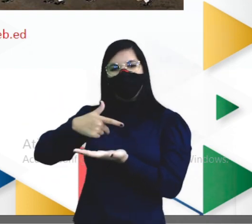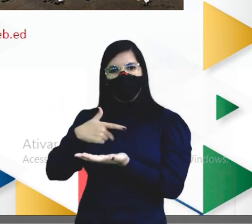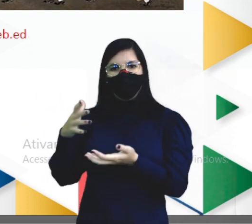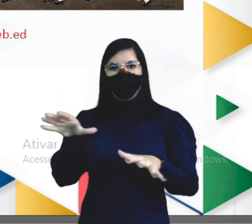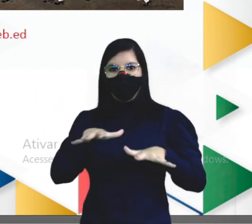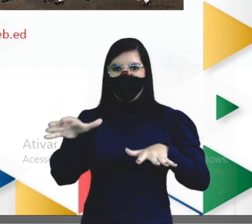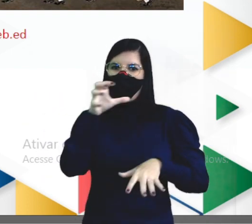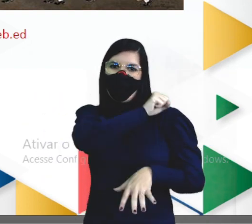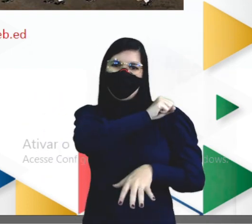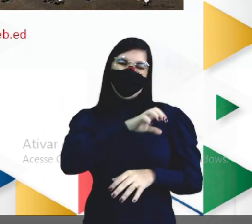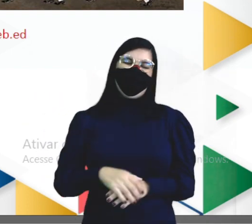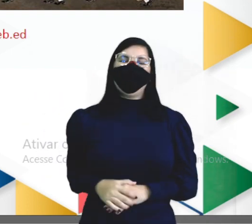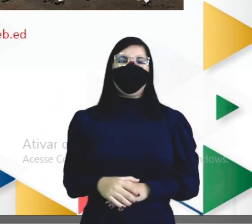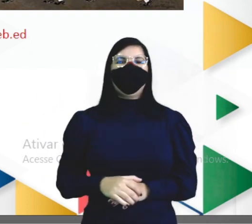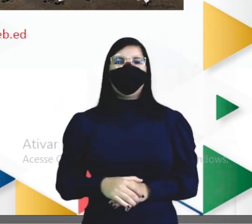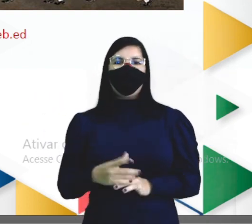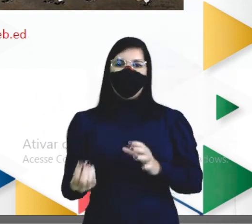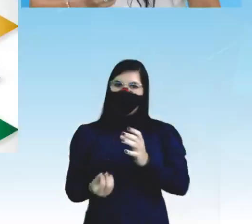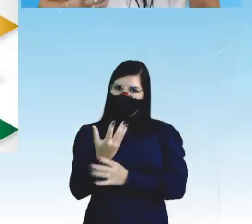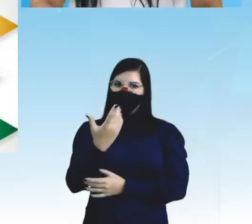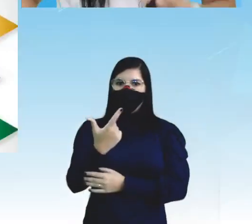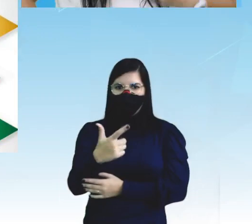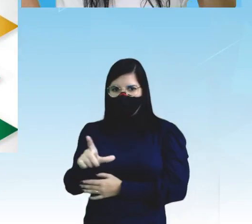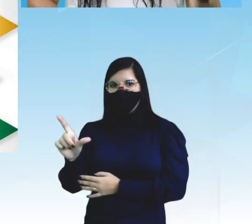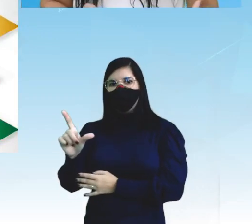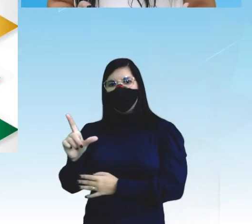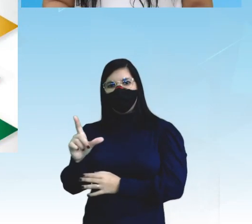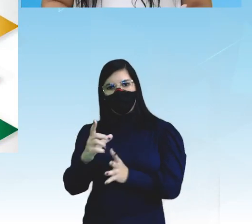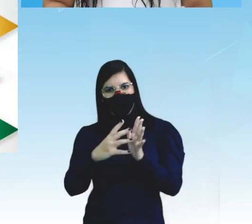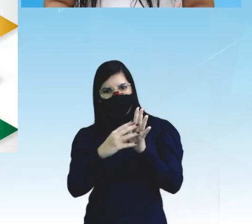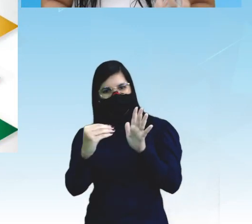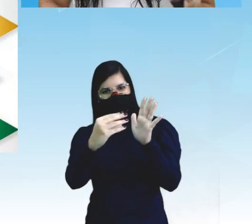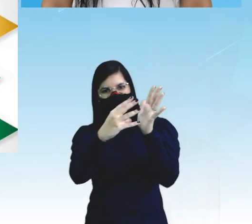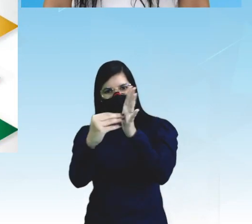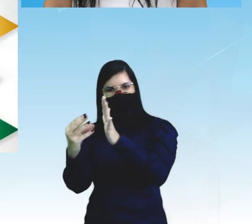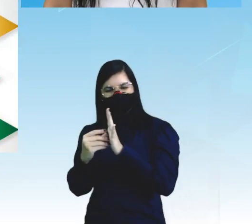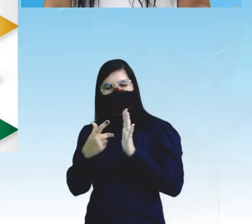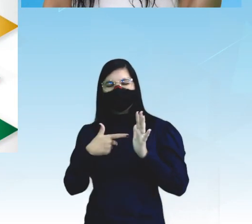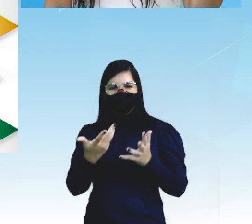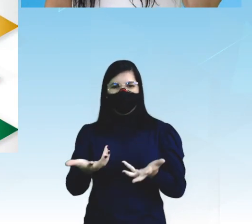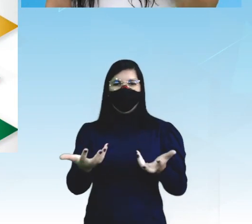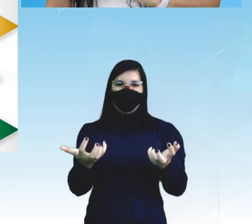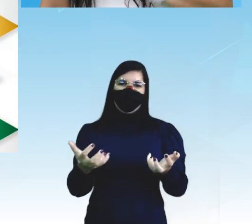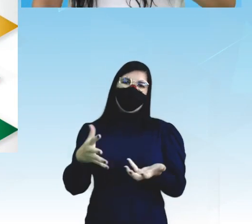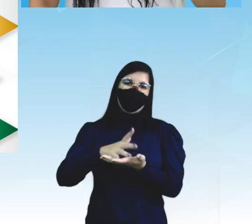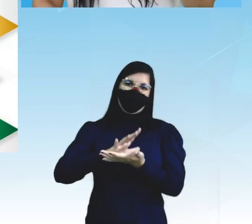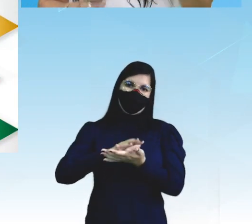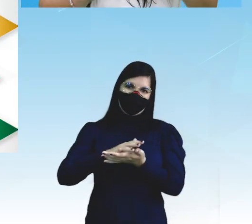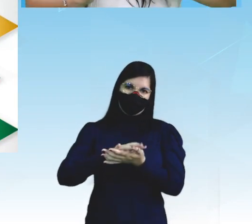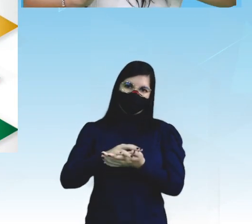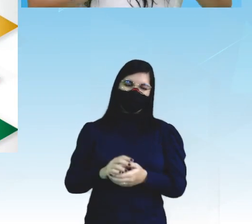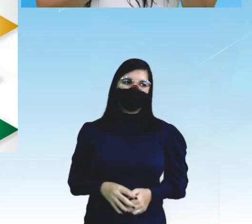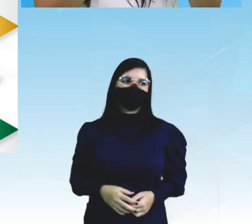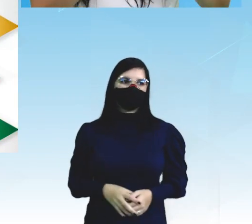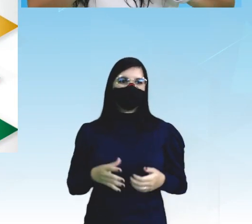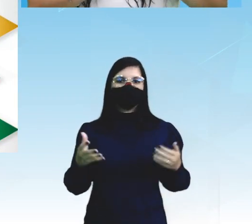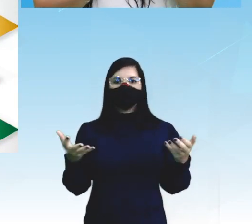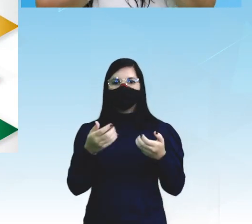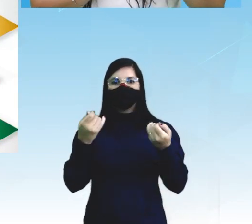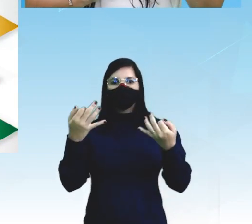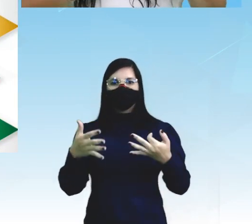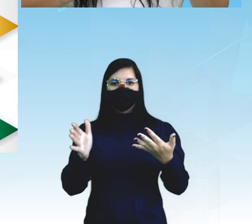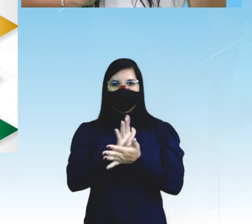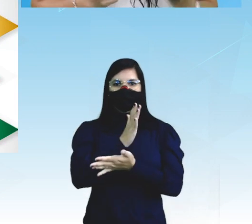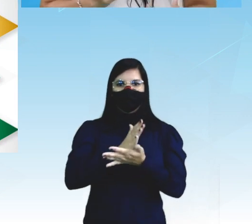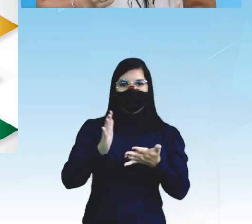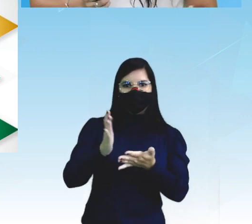agitado. Então, isso já foi surgindo outro estilo, outra forma de se fazer o samba. Agora a gente vai falar um pouquinho de